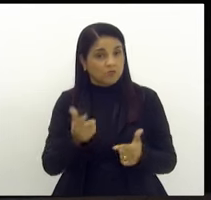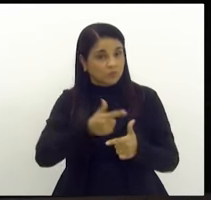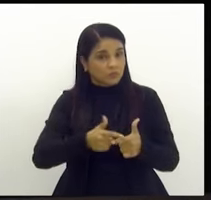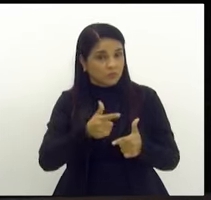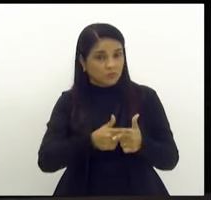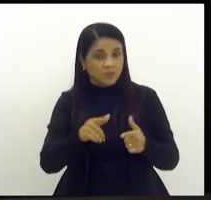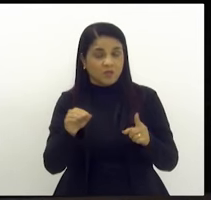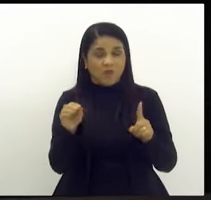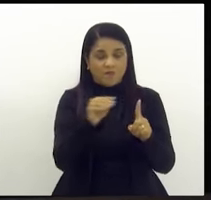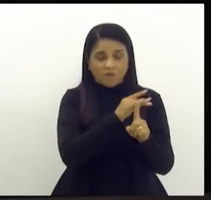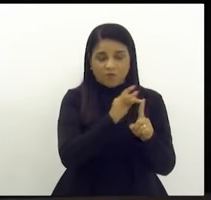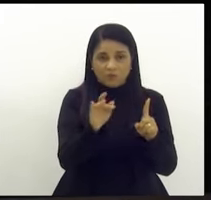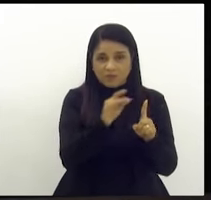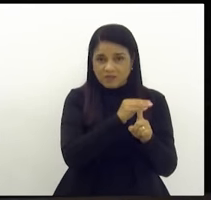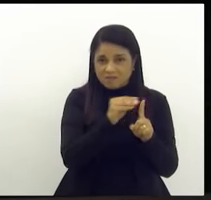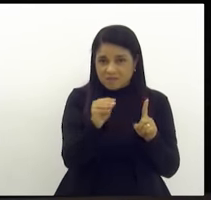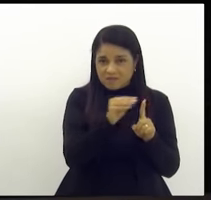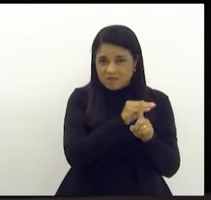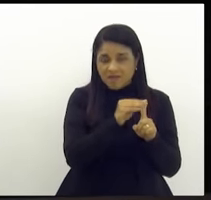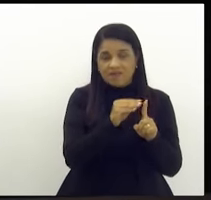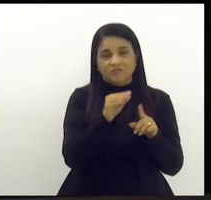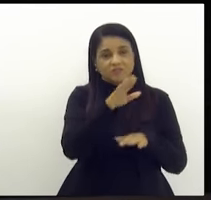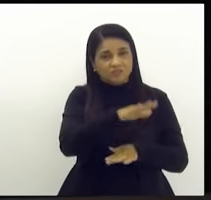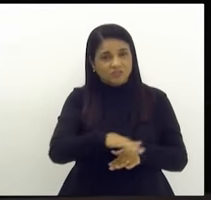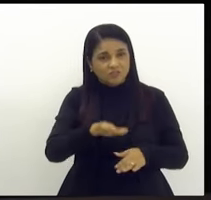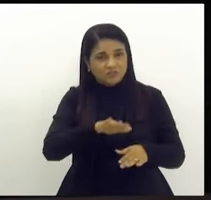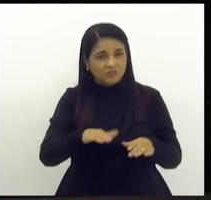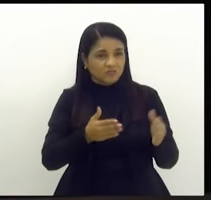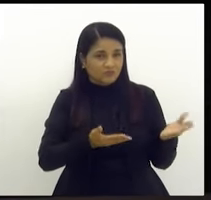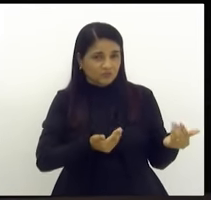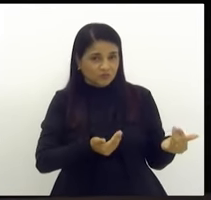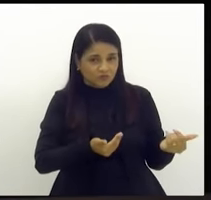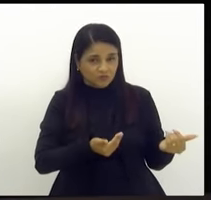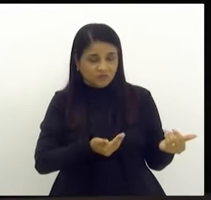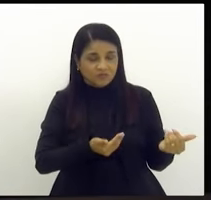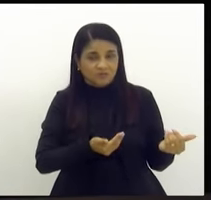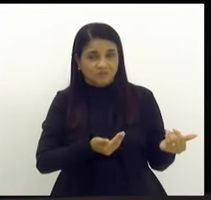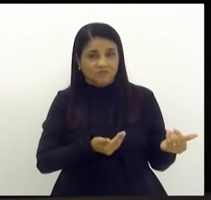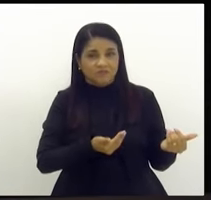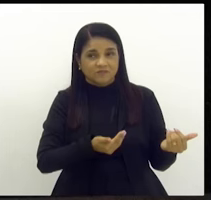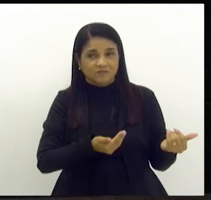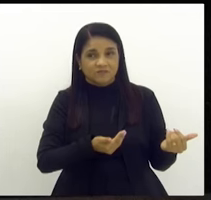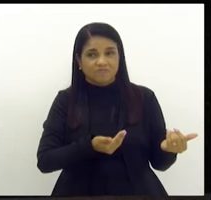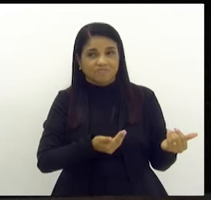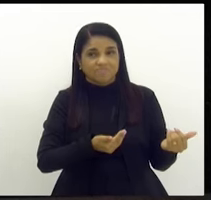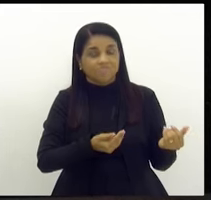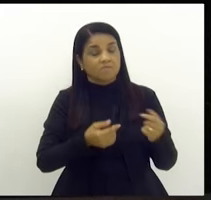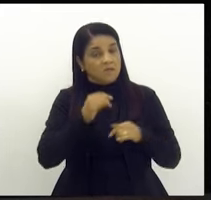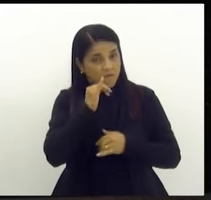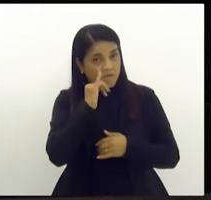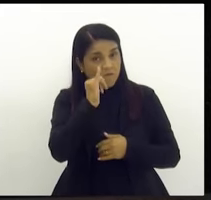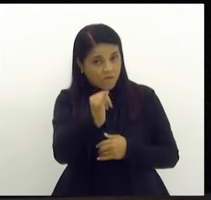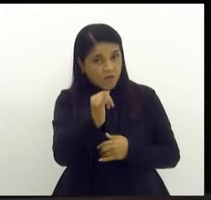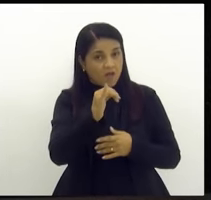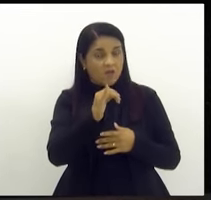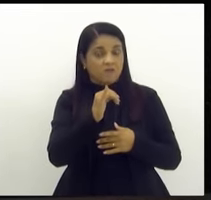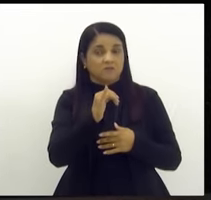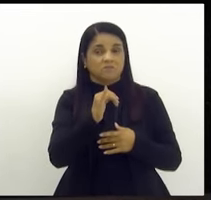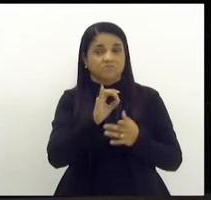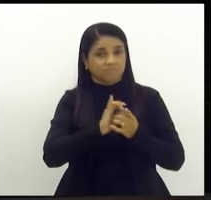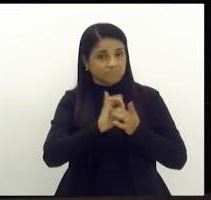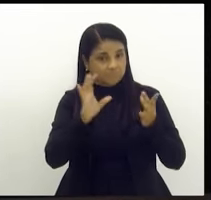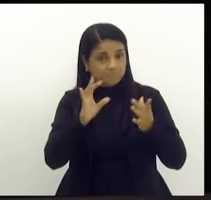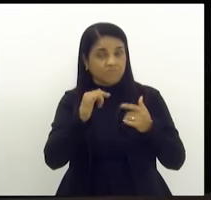da vulnerabilidade das nossas crianças e dos nossos adolescentes nos permite dizer que se